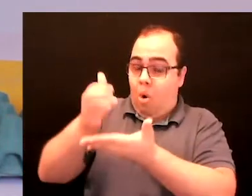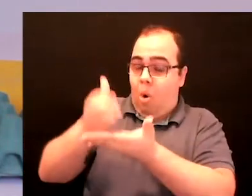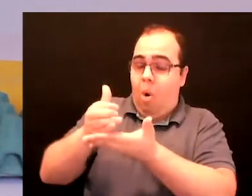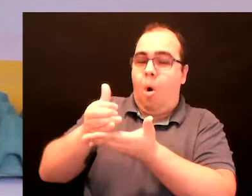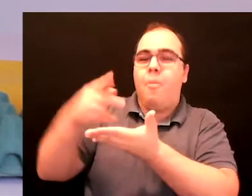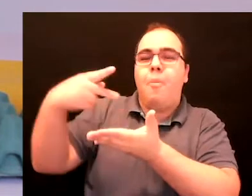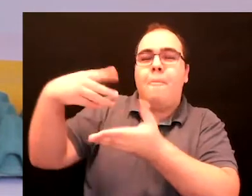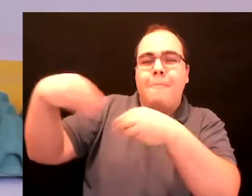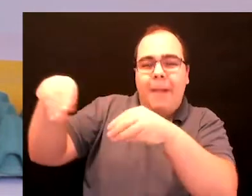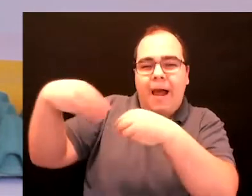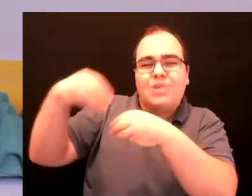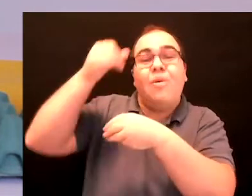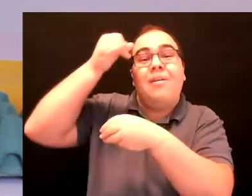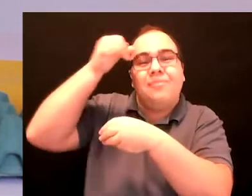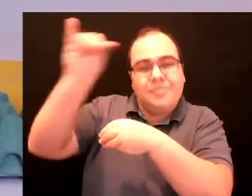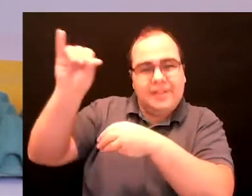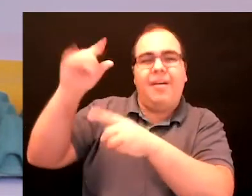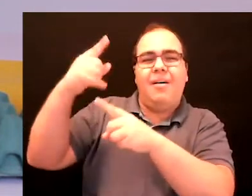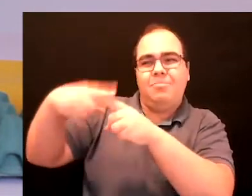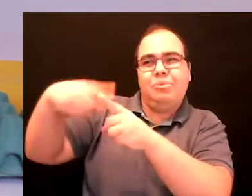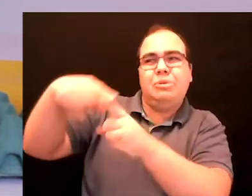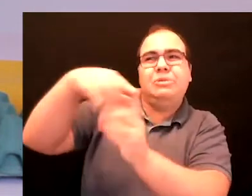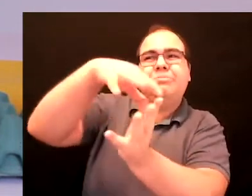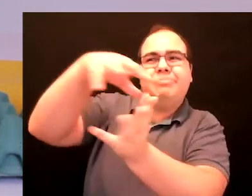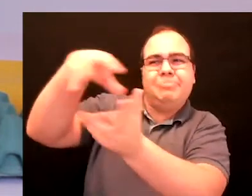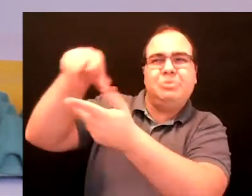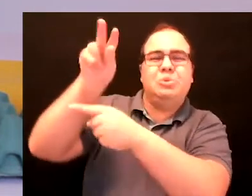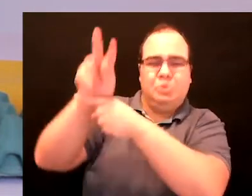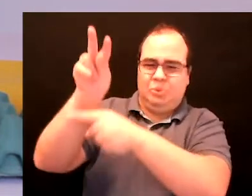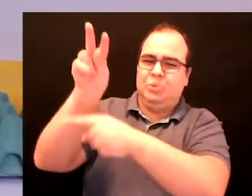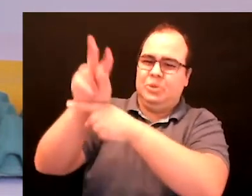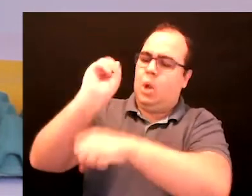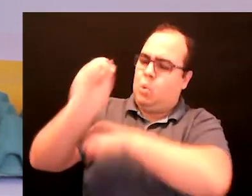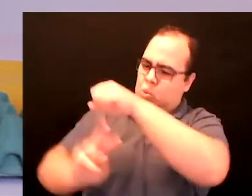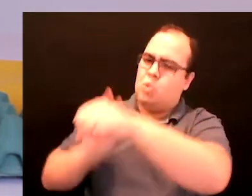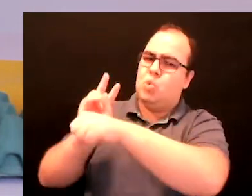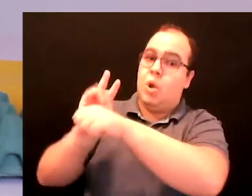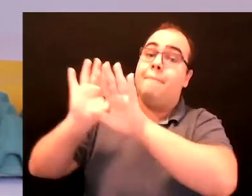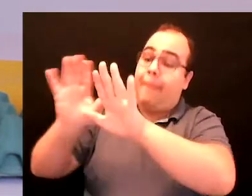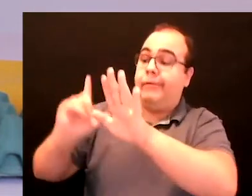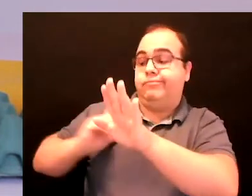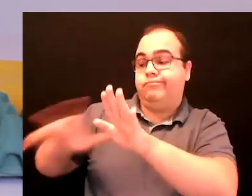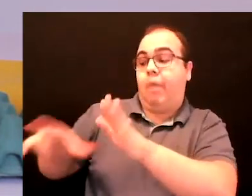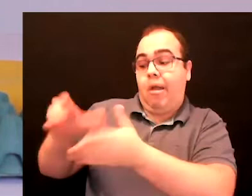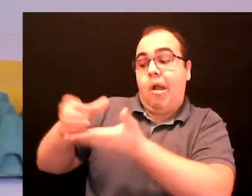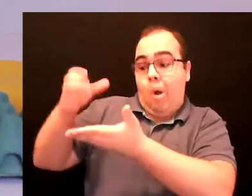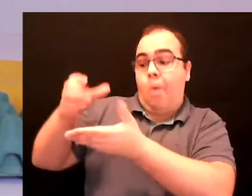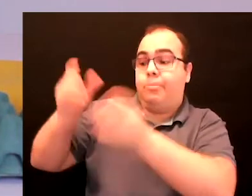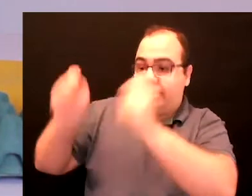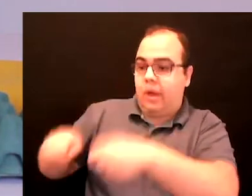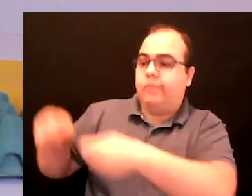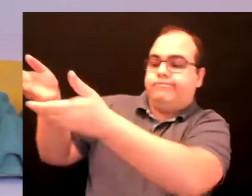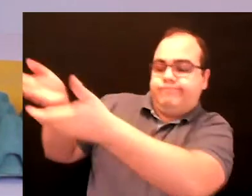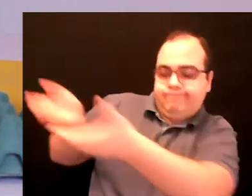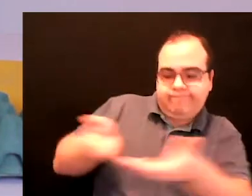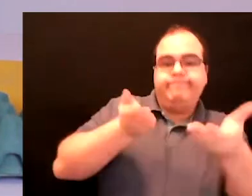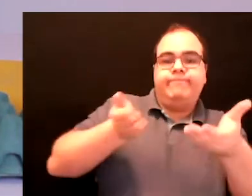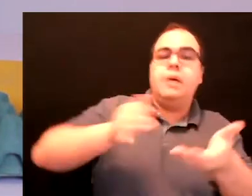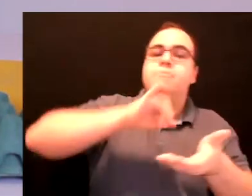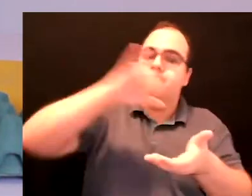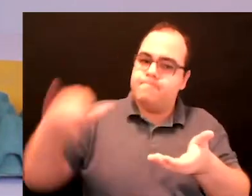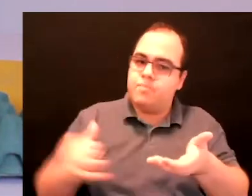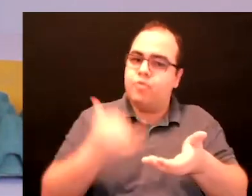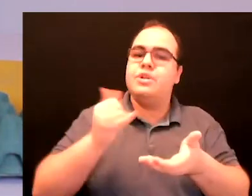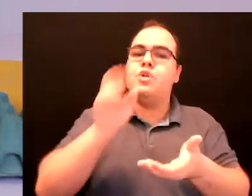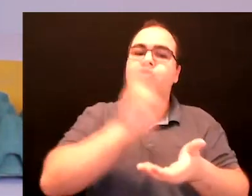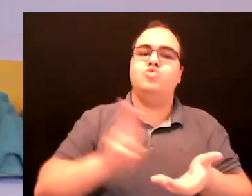né, para a gente realmente parar de utilizá-los. Mas enquanto a gente tem eles, é importante que a gente possa dar outras utilizações